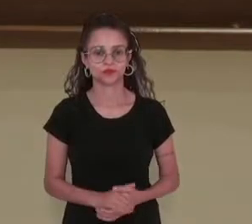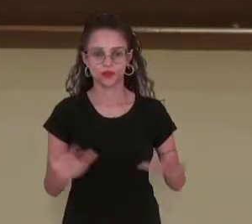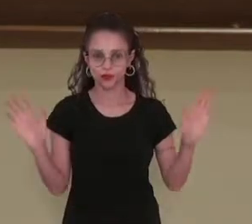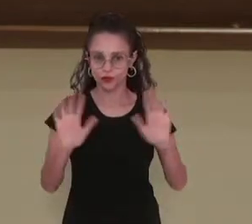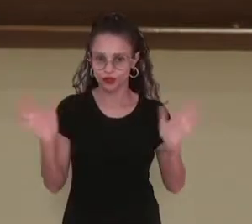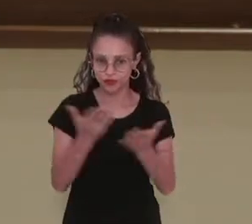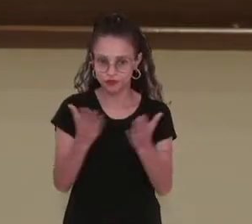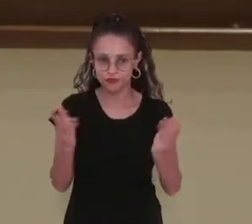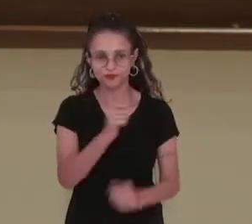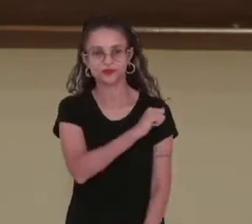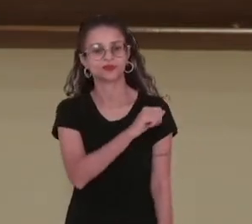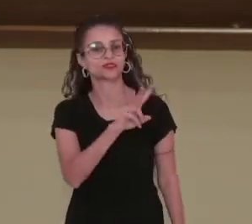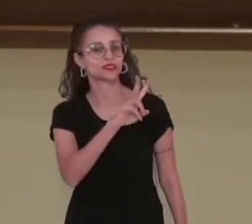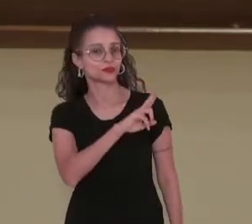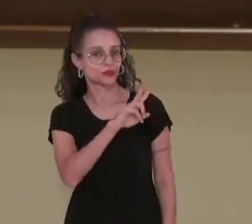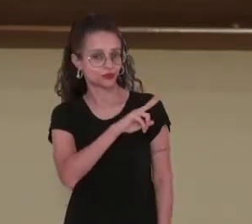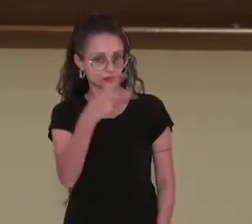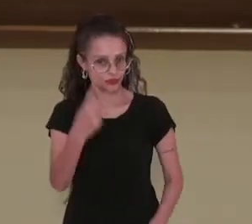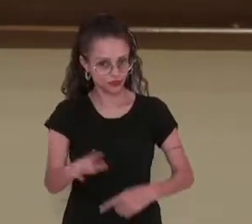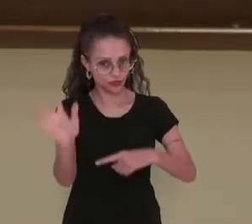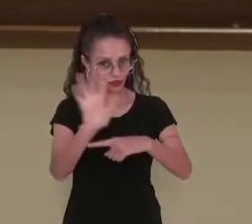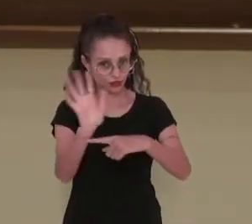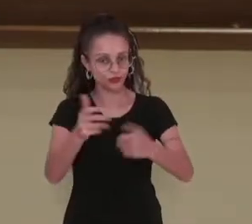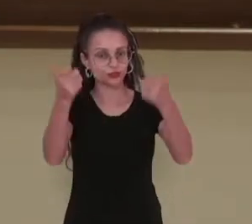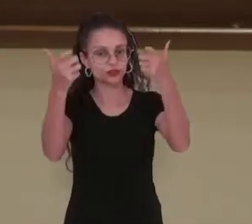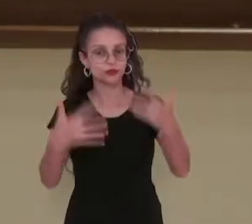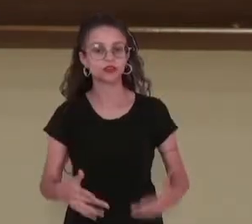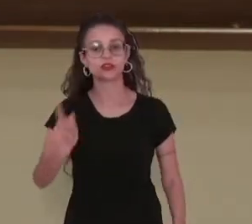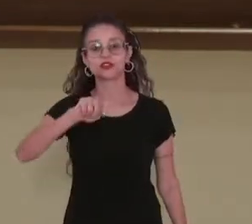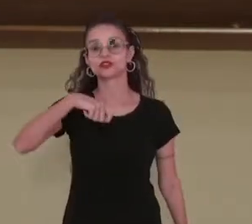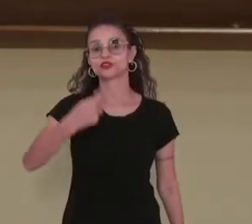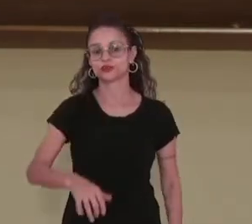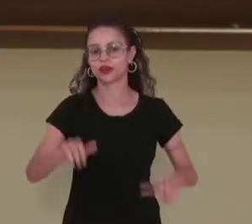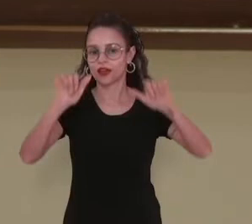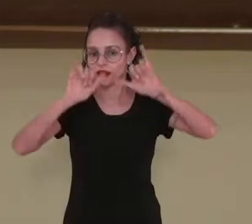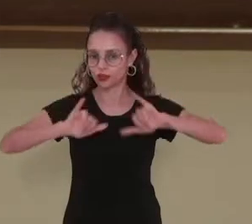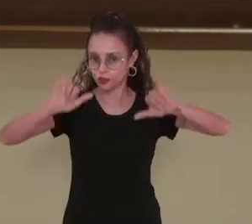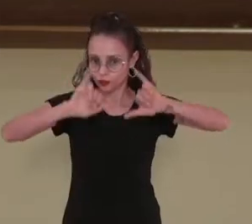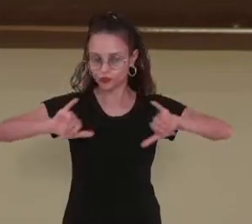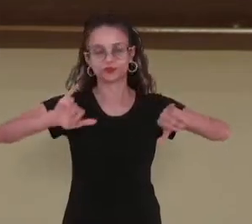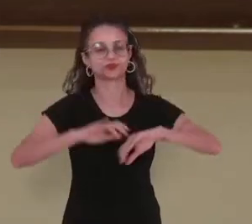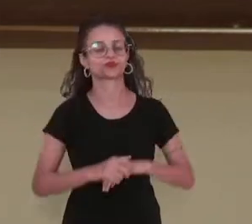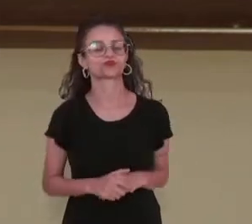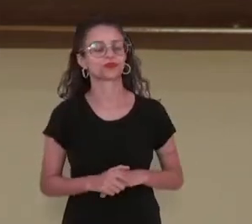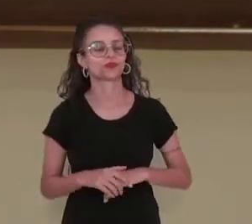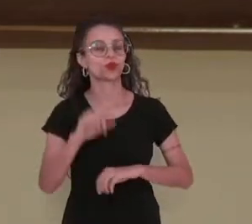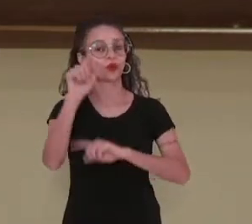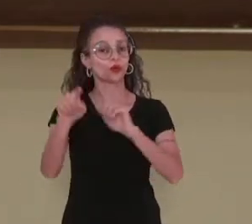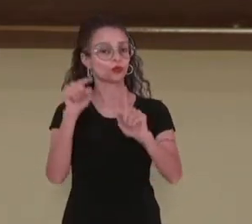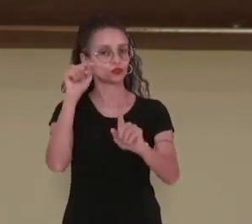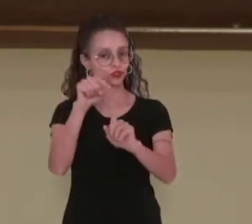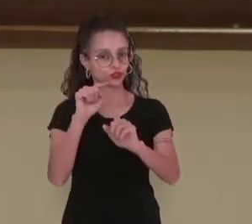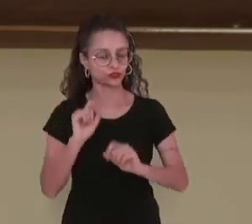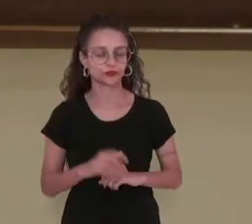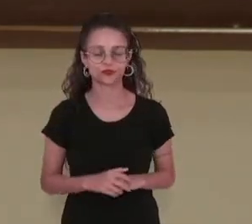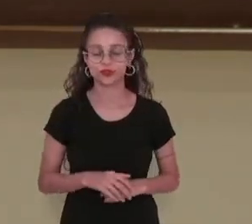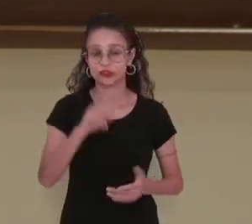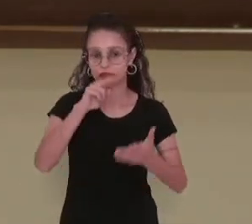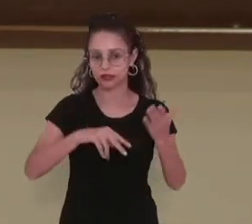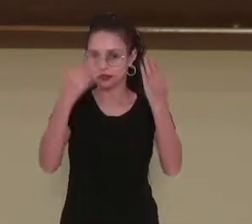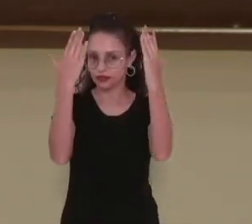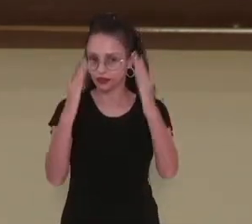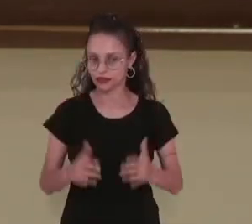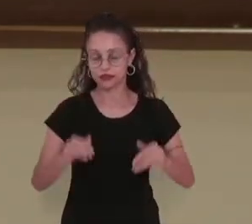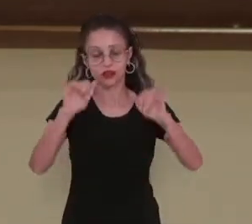Olá, estudantes da segunda série! Nesse vídeo vamos falar sobre anúncio publicitário. Objetivos: ler e analisar